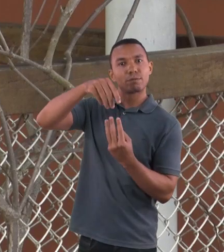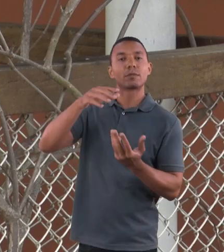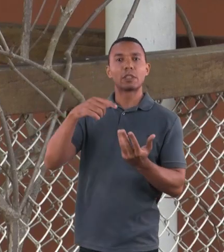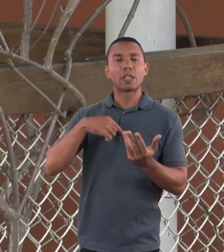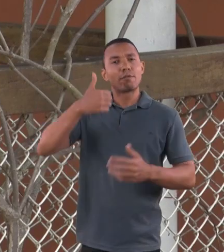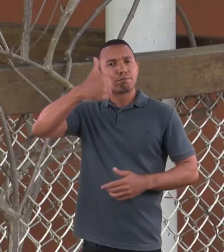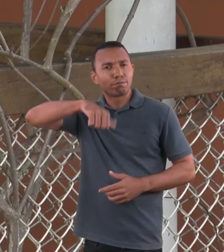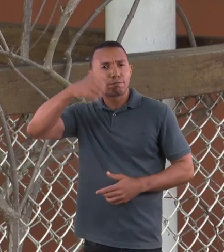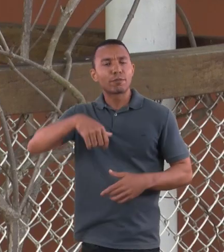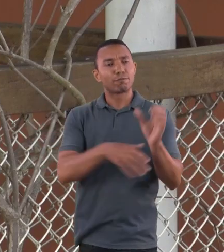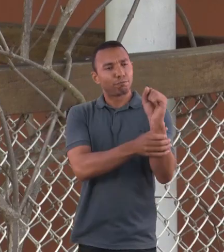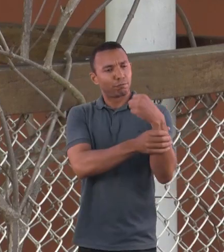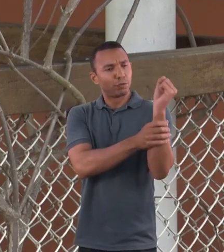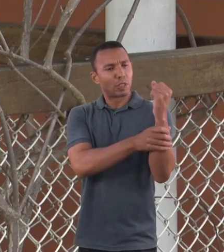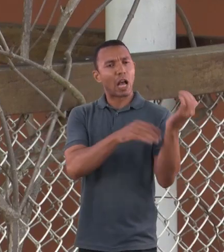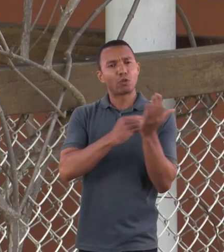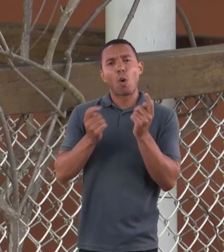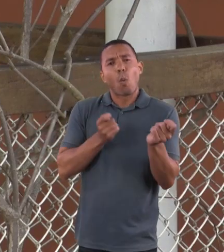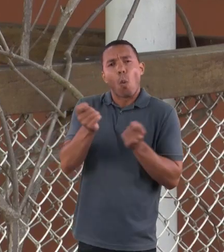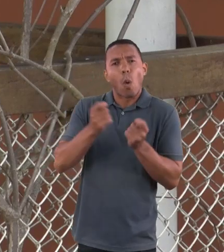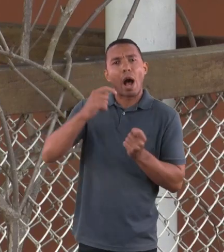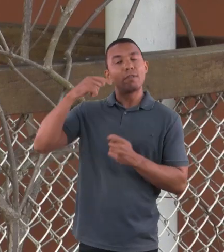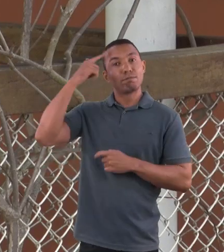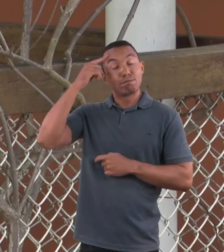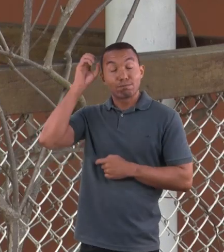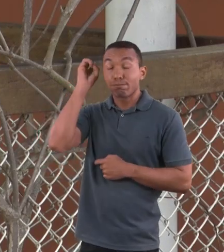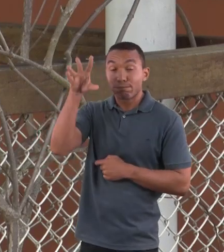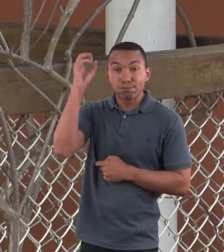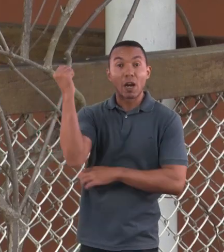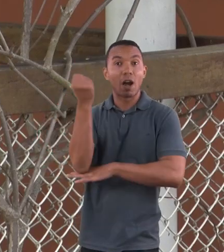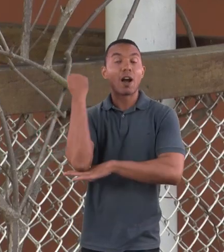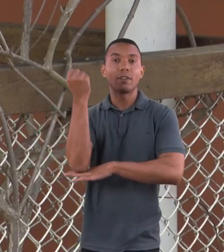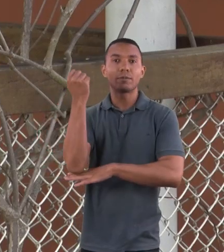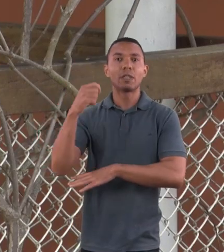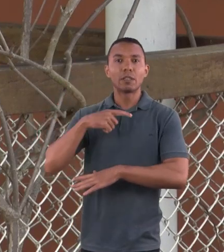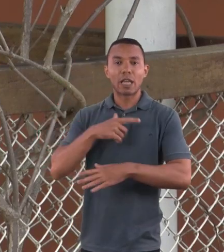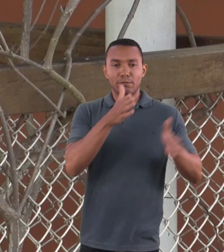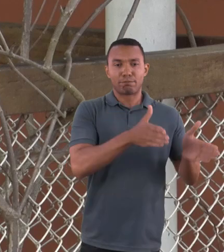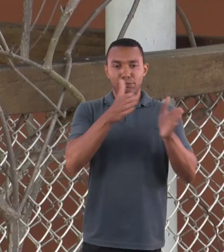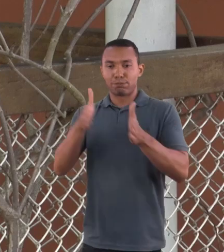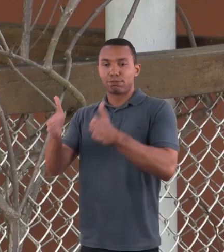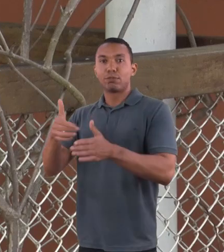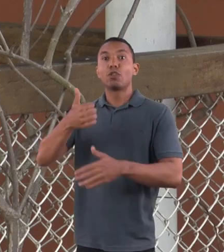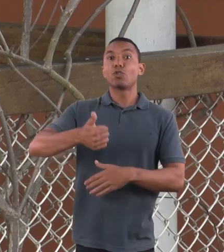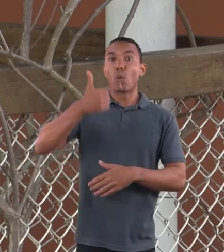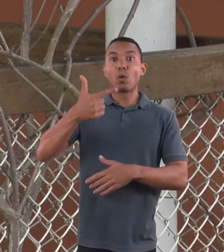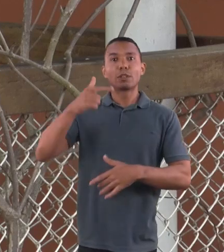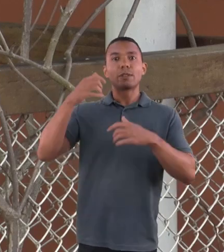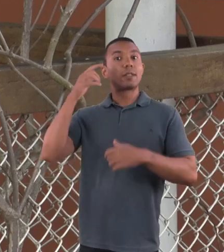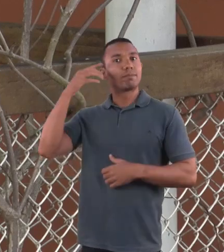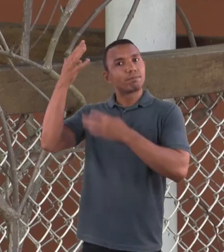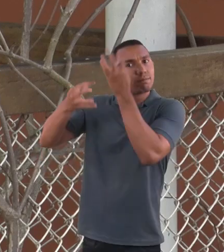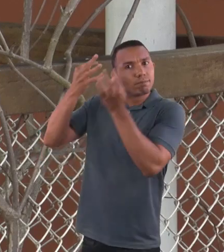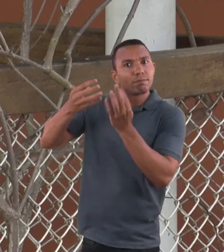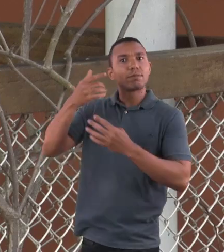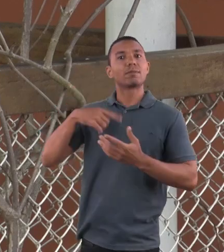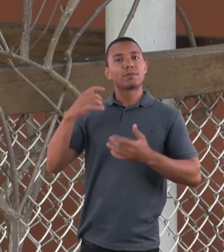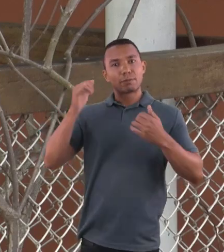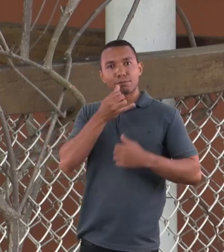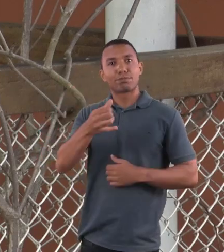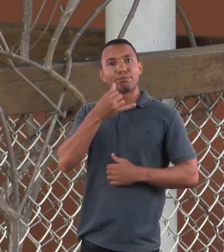da UFES está avaliando a eficácia da fisioterapia para o controle da enxaqueca. Os pacientes passam por 12 sessões